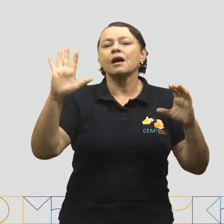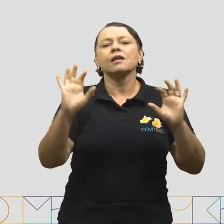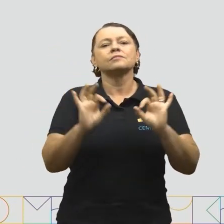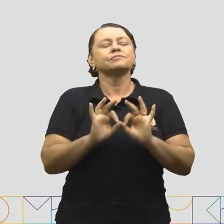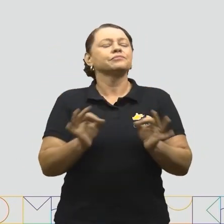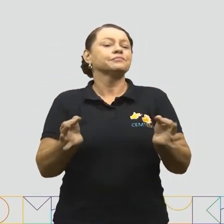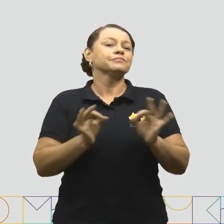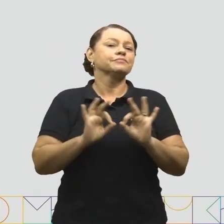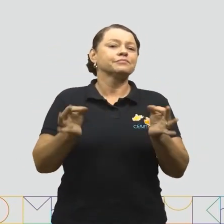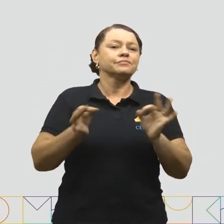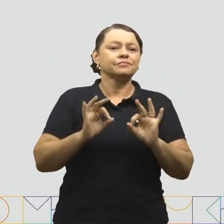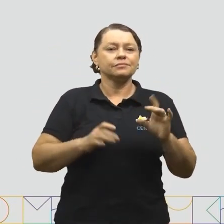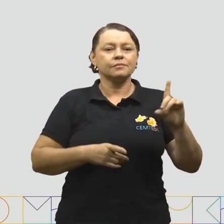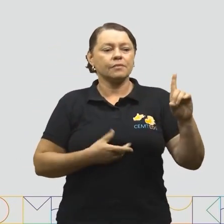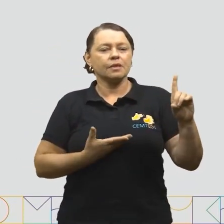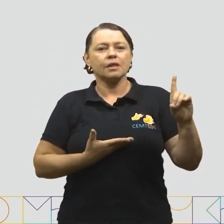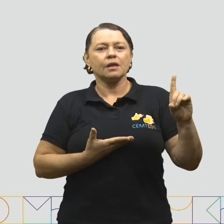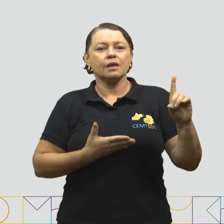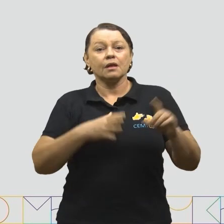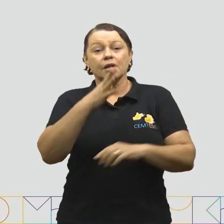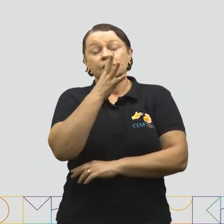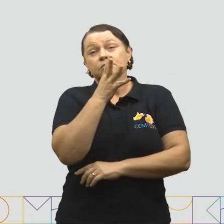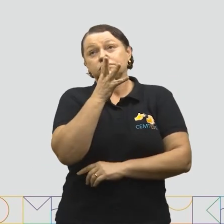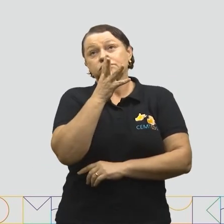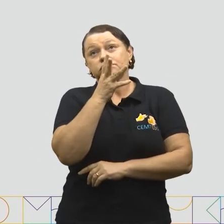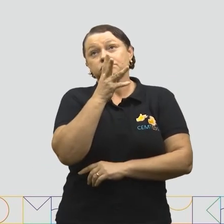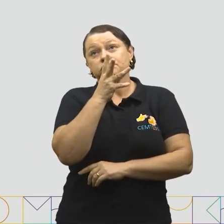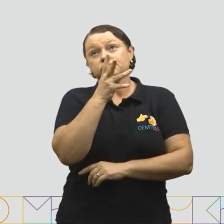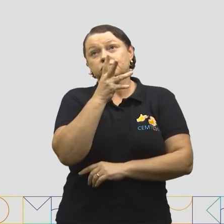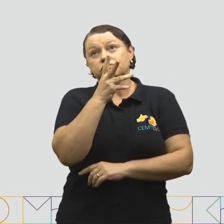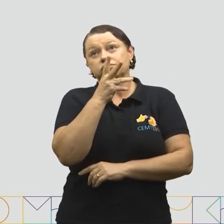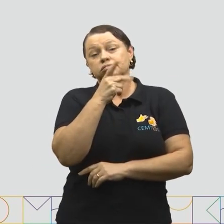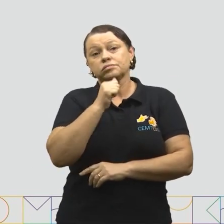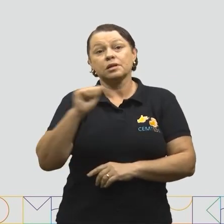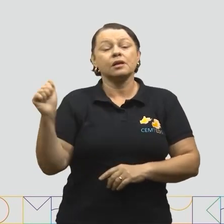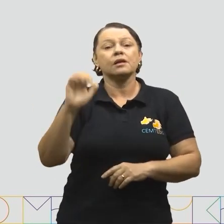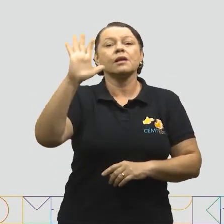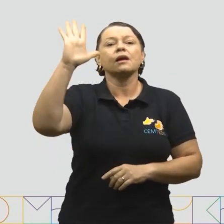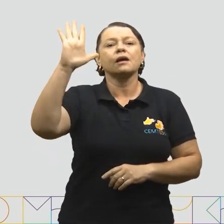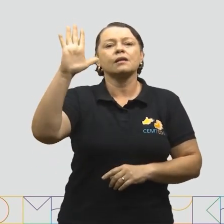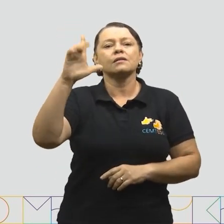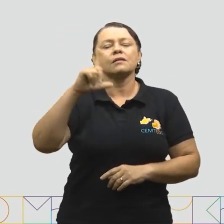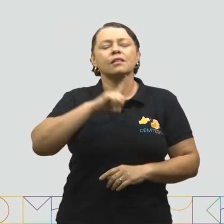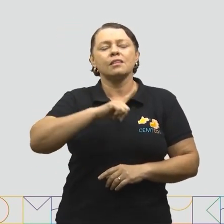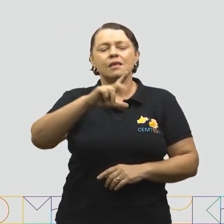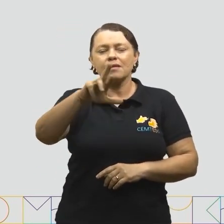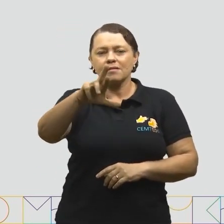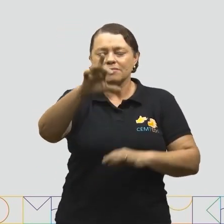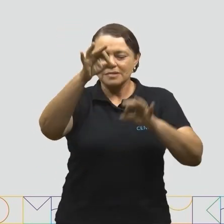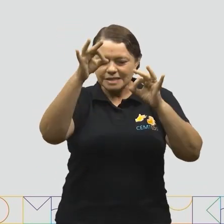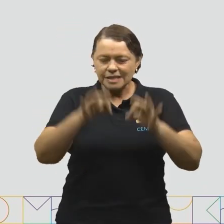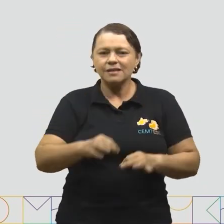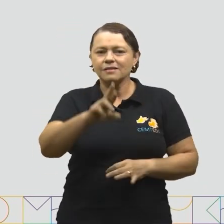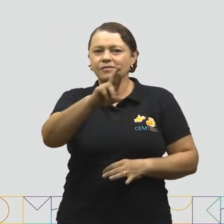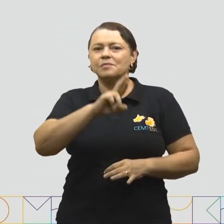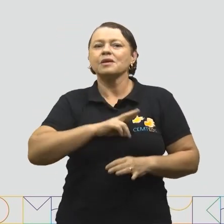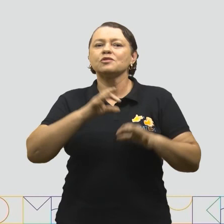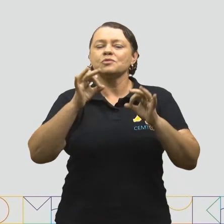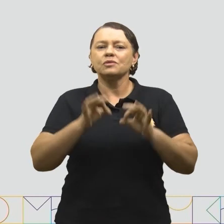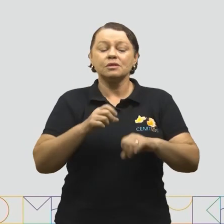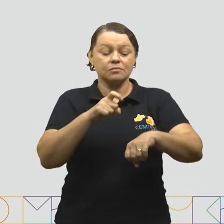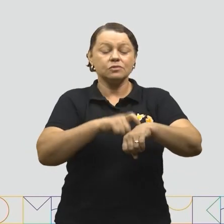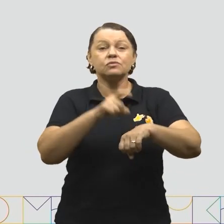simples. Resposta D, muito demorada e cara. Tenho certeza que você é capaz de responder essa.